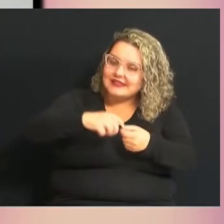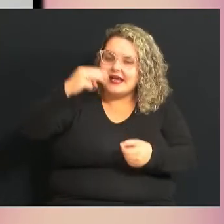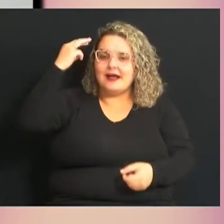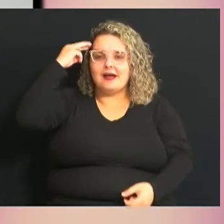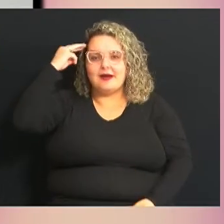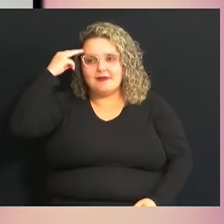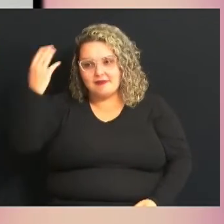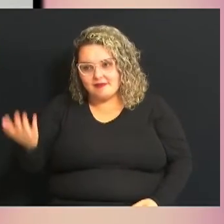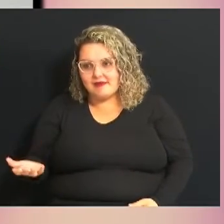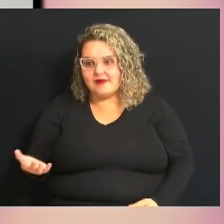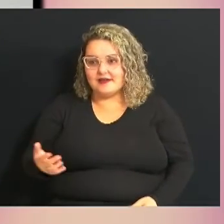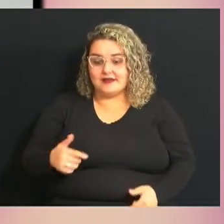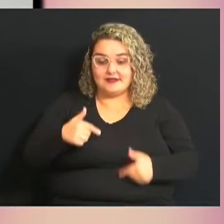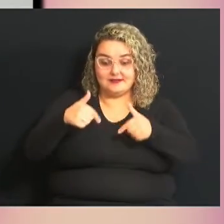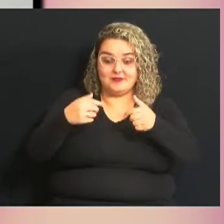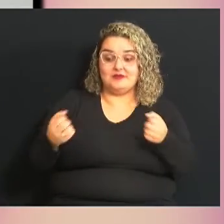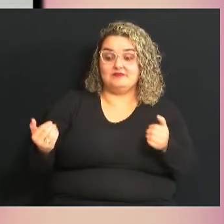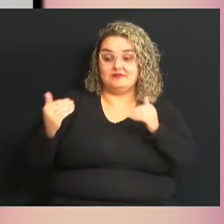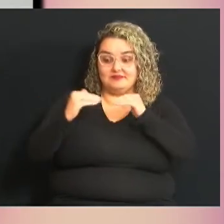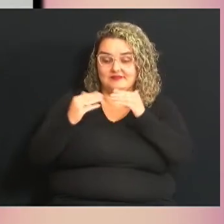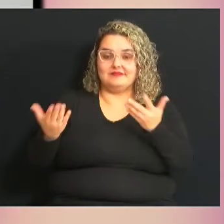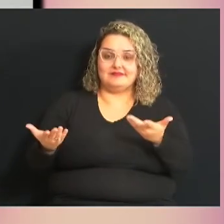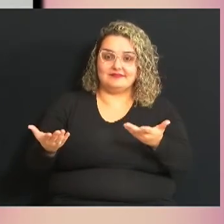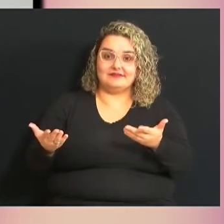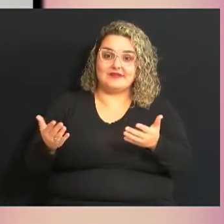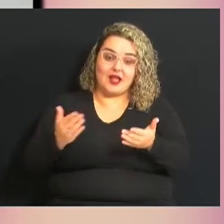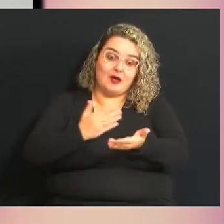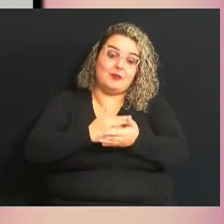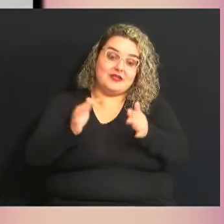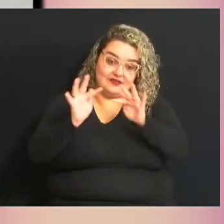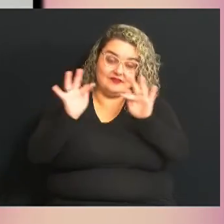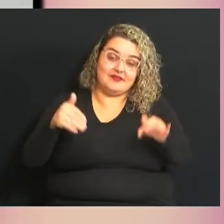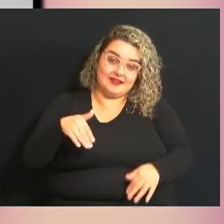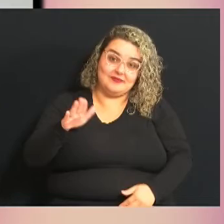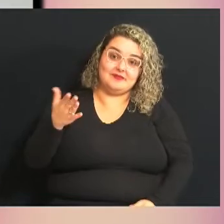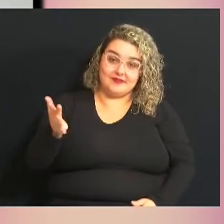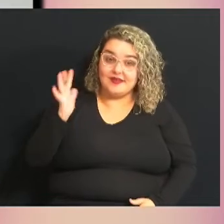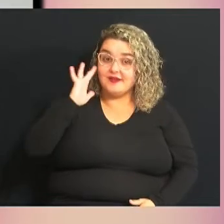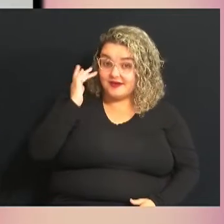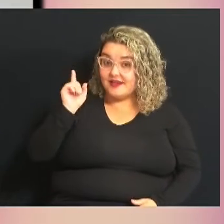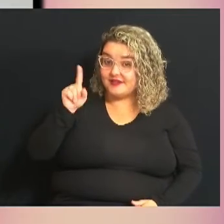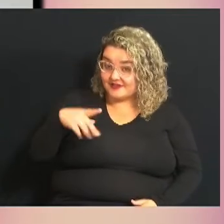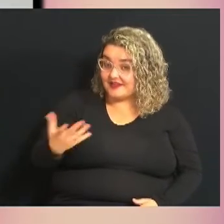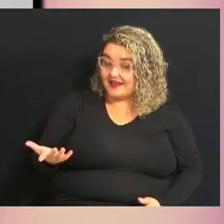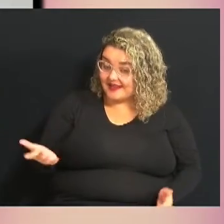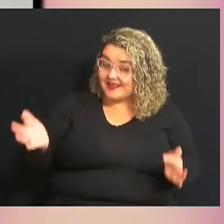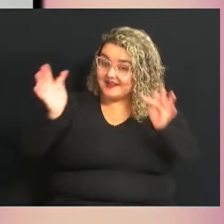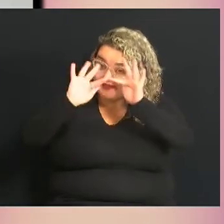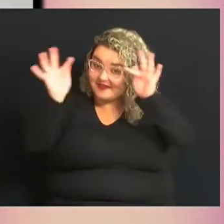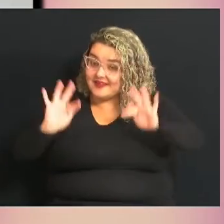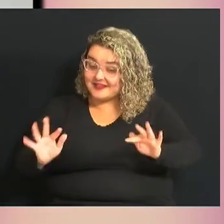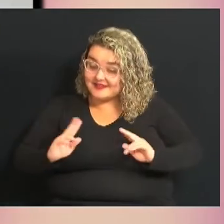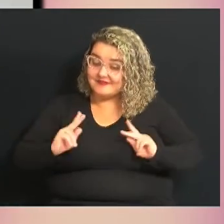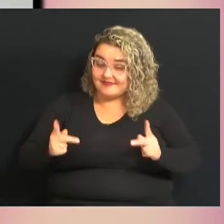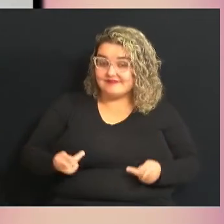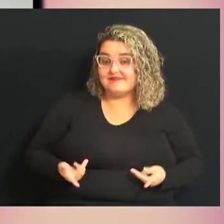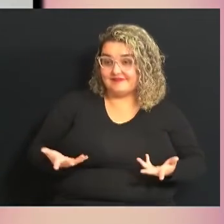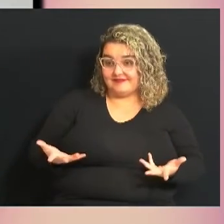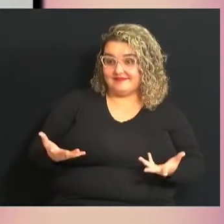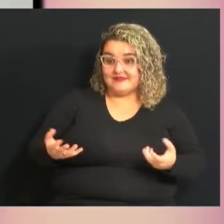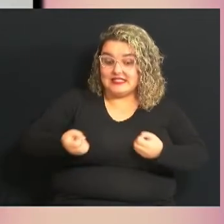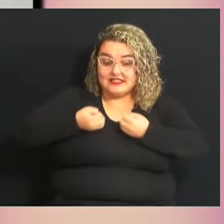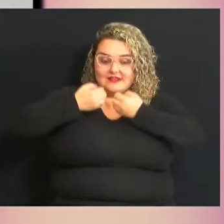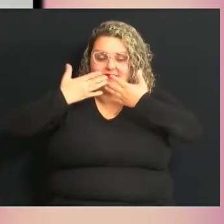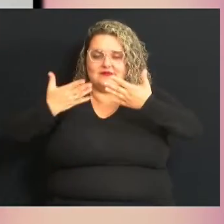a favor, né? E você começa a ficar mais feliz, né? Acho que essa é a questão da felicidade do ser humano, né? Estar de bem, né, com a